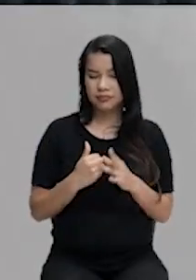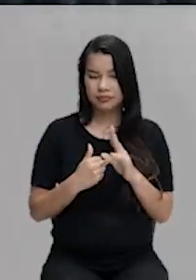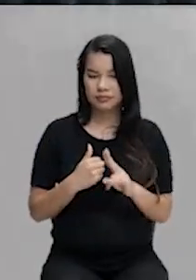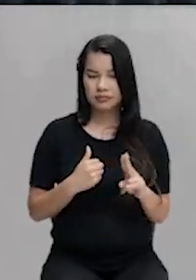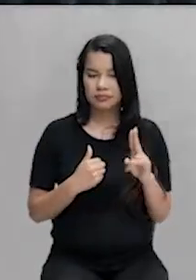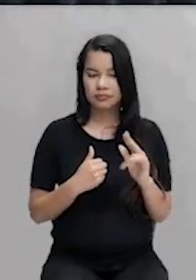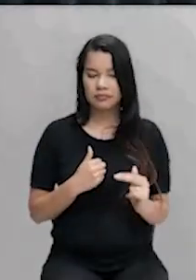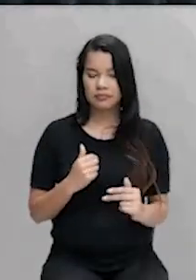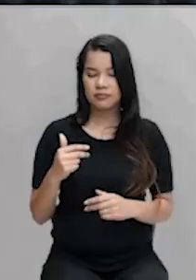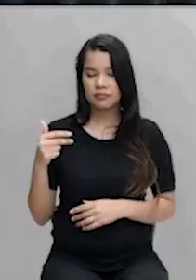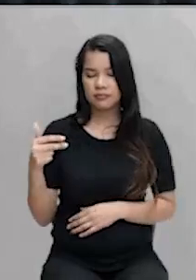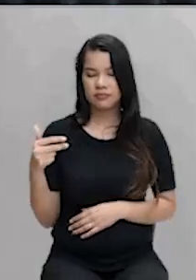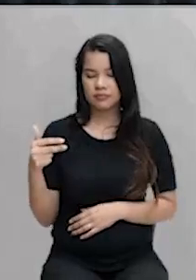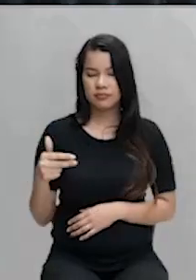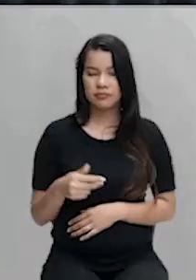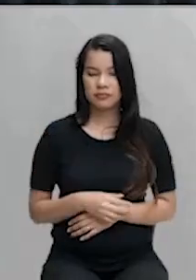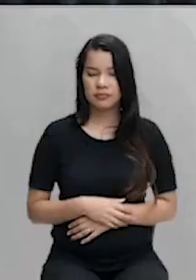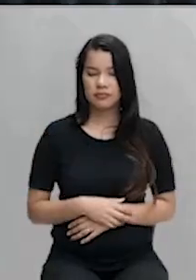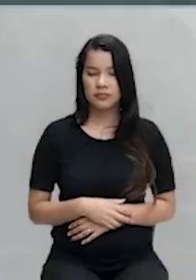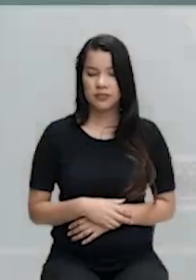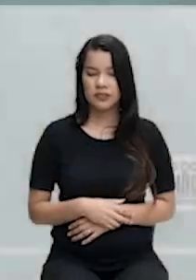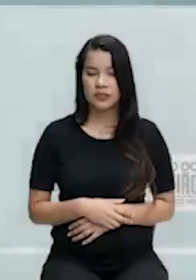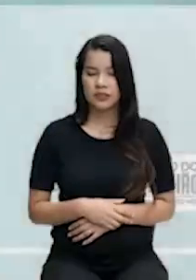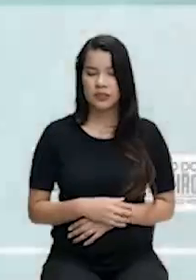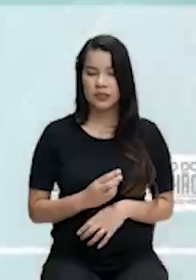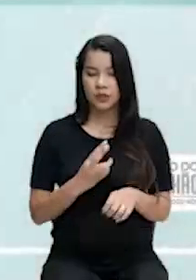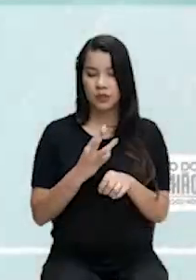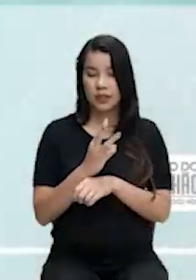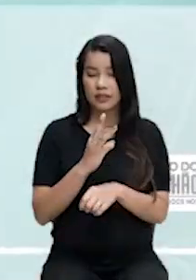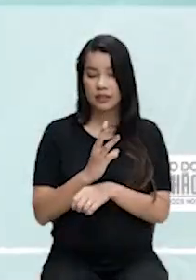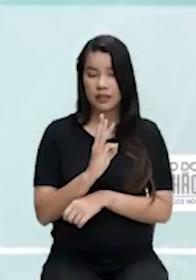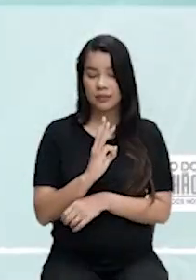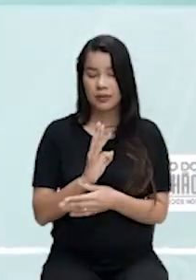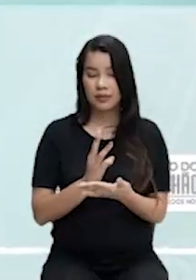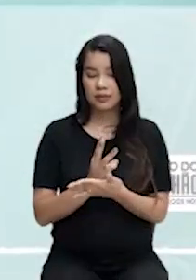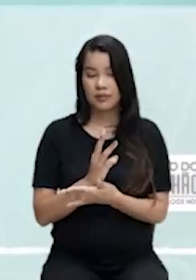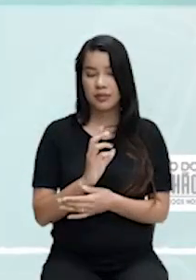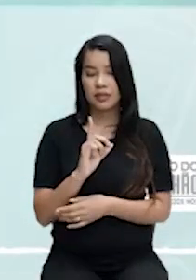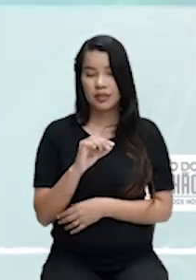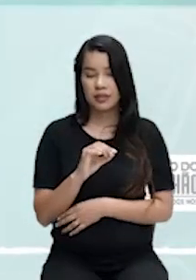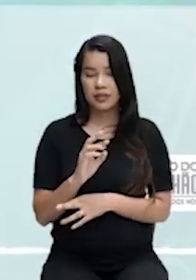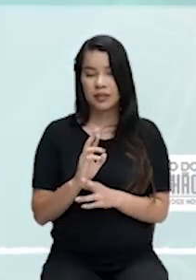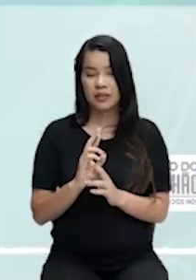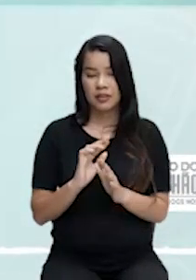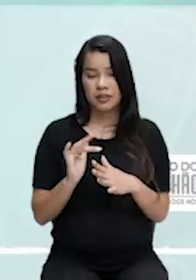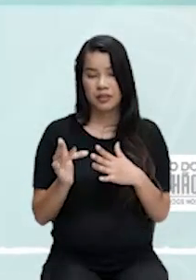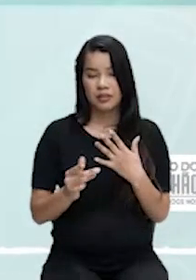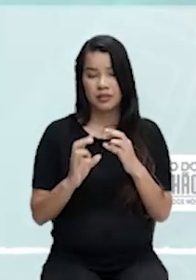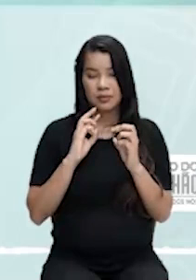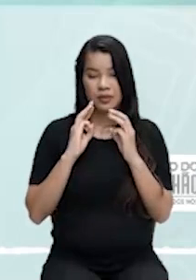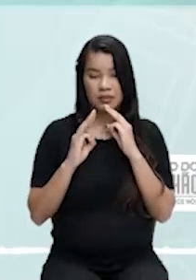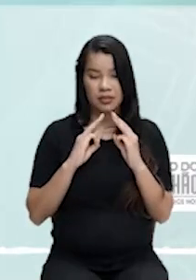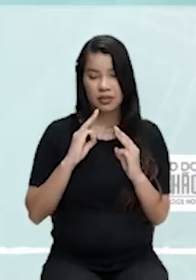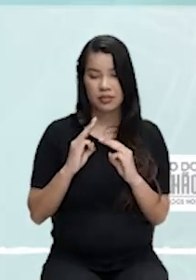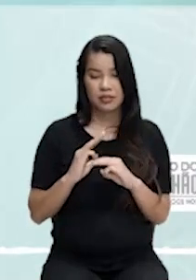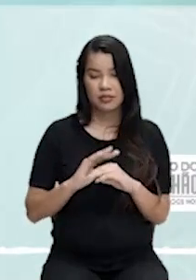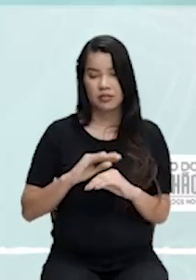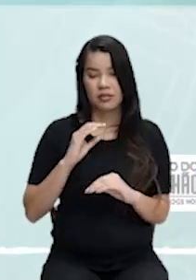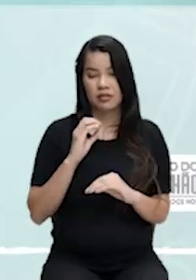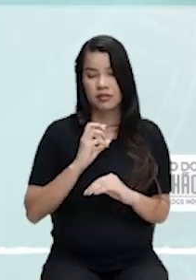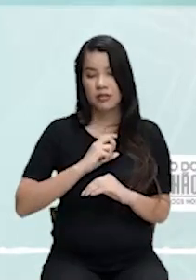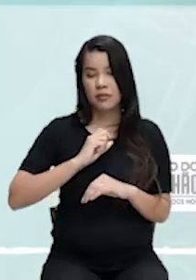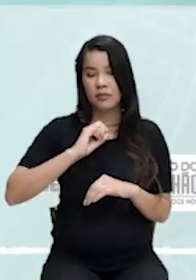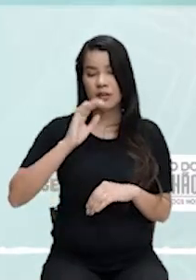forma positiva. O WhatsApp. O WhatsApp é a rede social de mensagens instantâneas mais popular entre